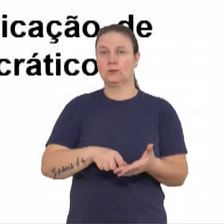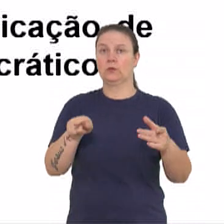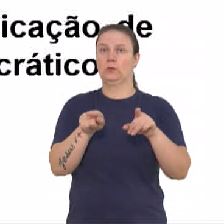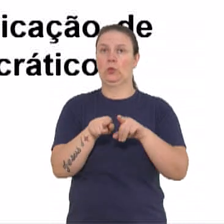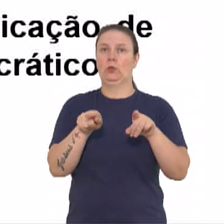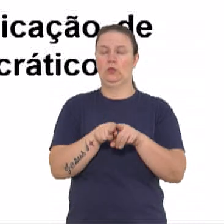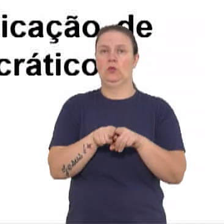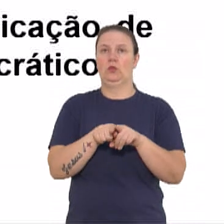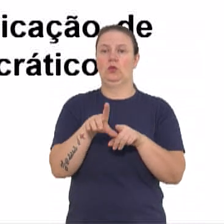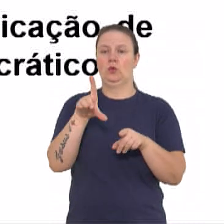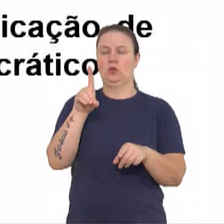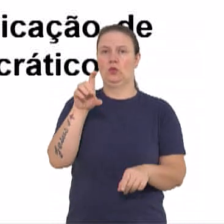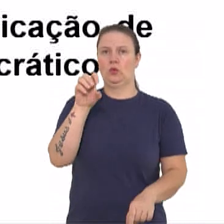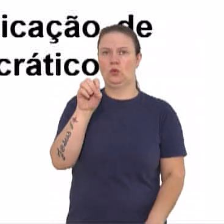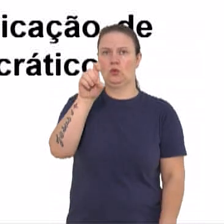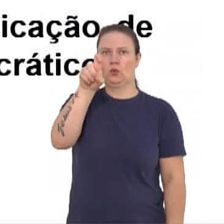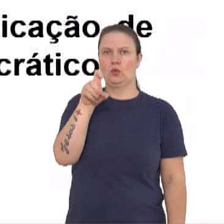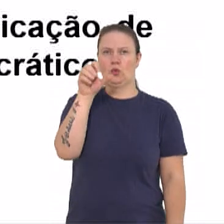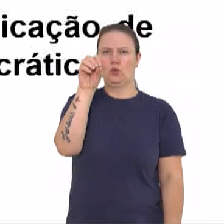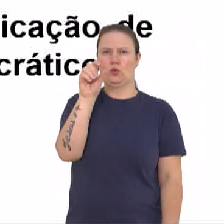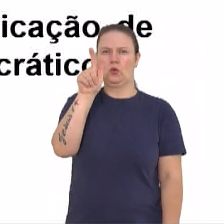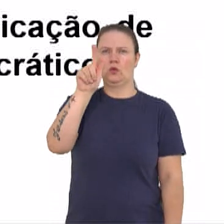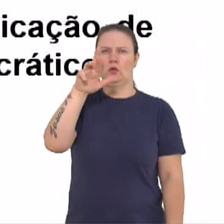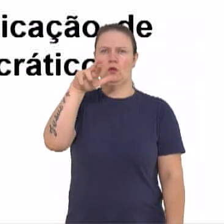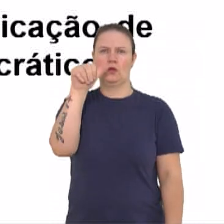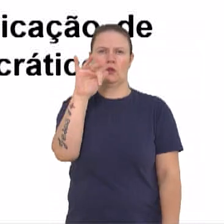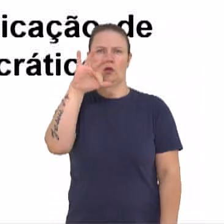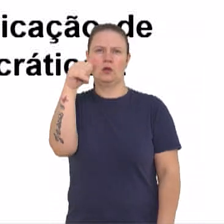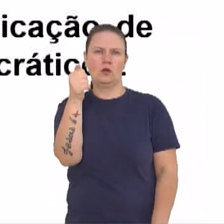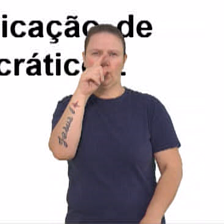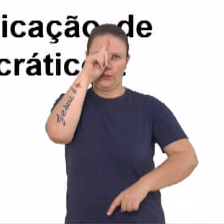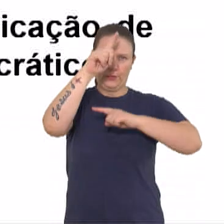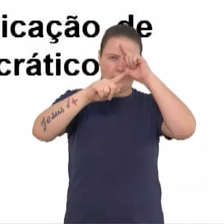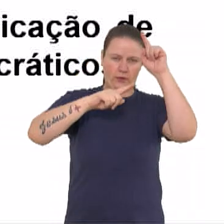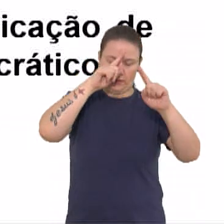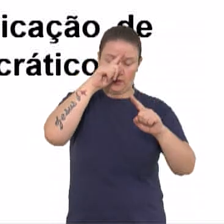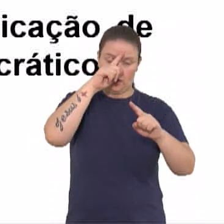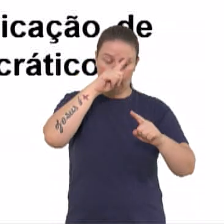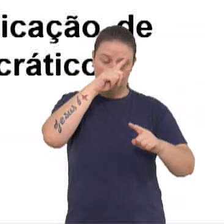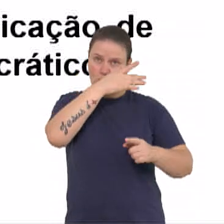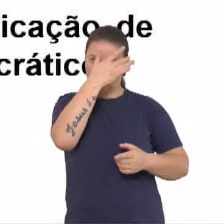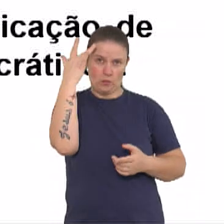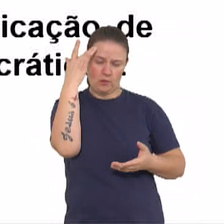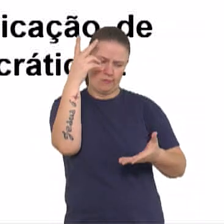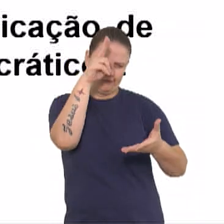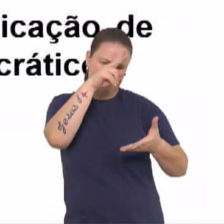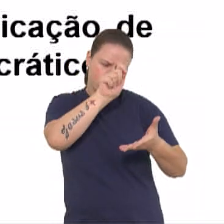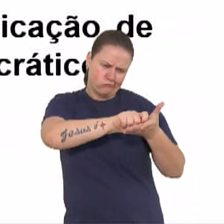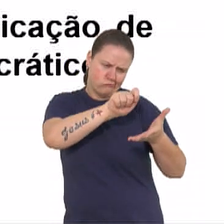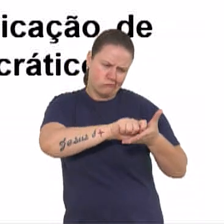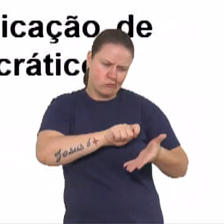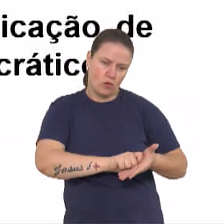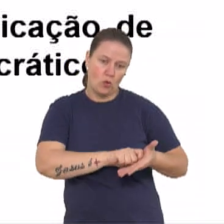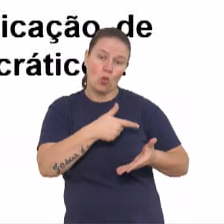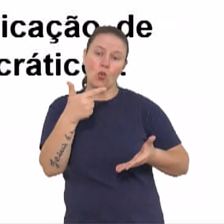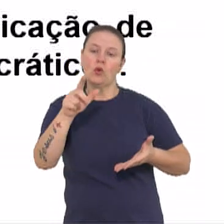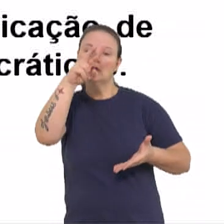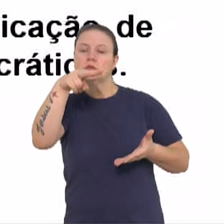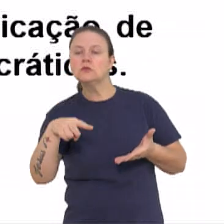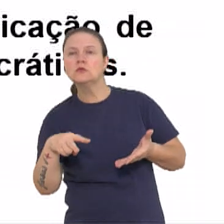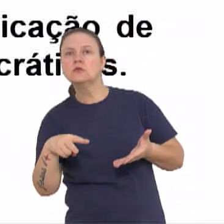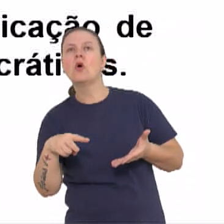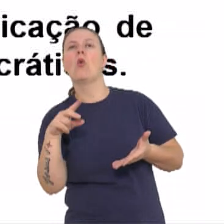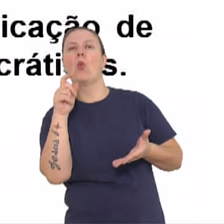Logo, doxografia é o relato das ideias de um autor quando interpretadas por outro autor,